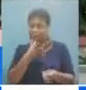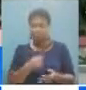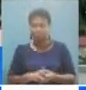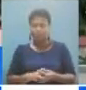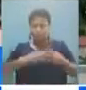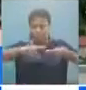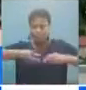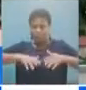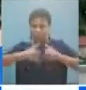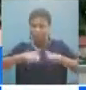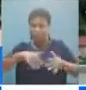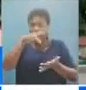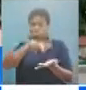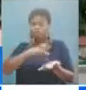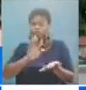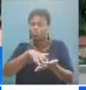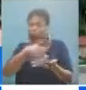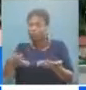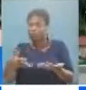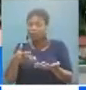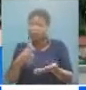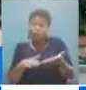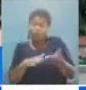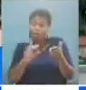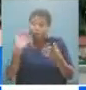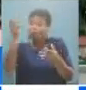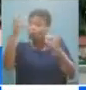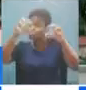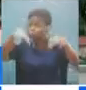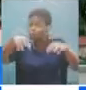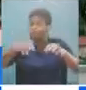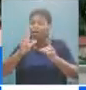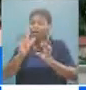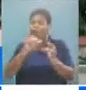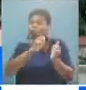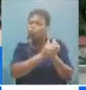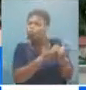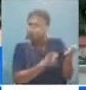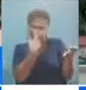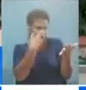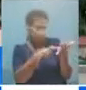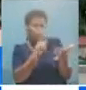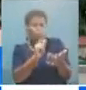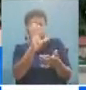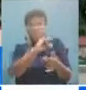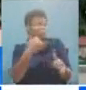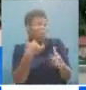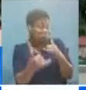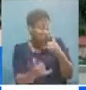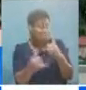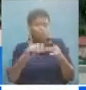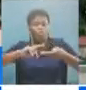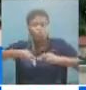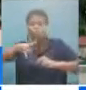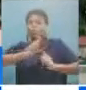A Câmara Municipal da Praia já tem aprovado o seu plano de emergência para o período das chuvas. Trata-se de um documento que identifica os pontos críticos do município